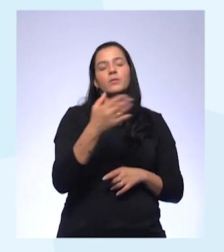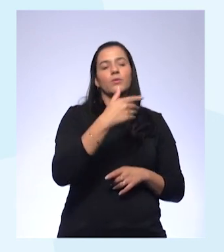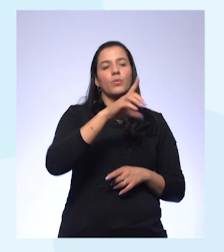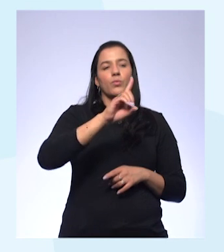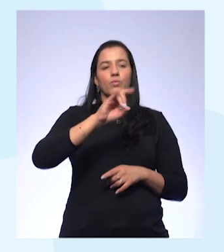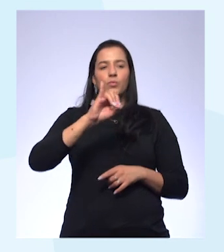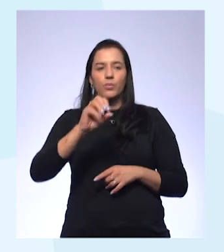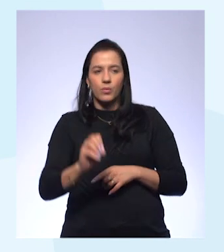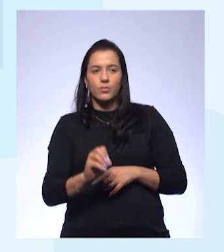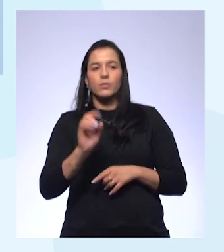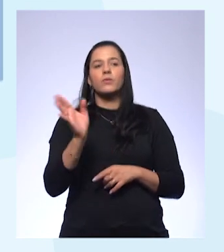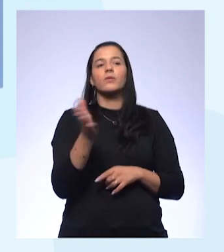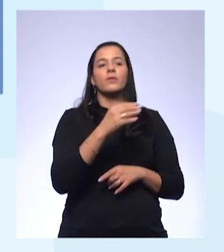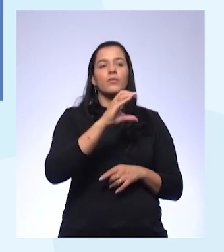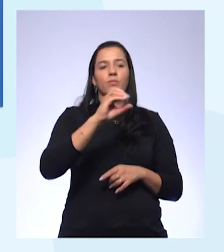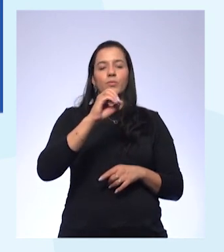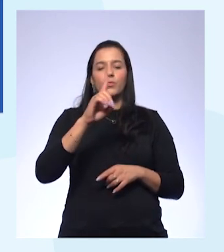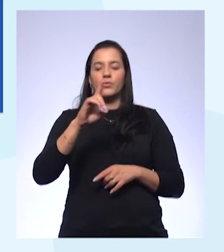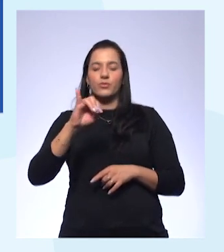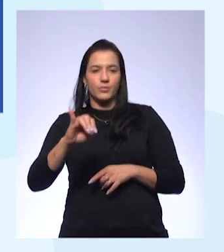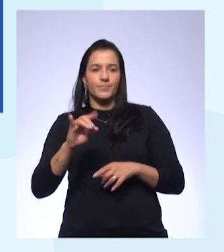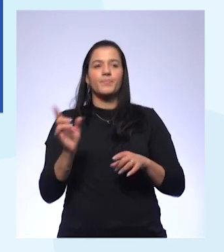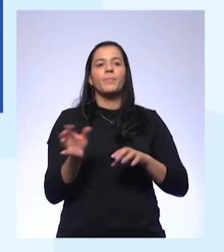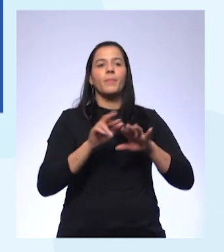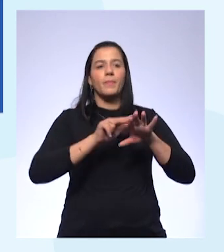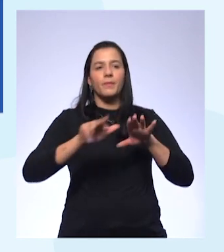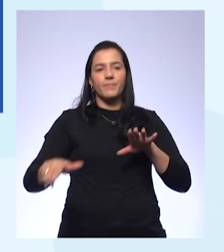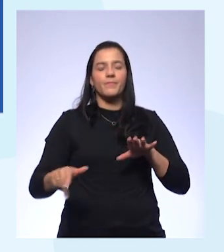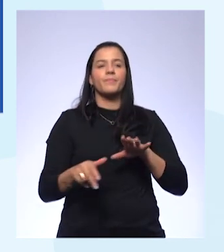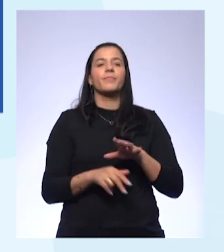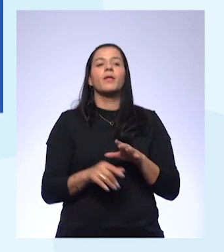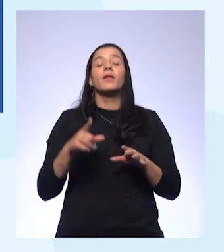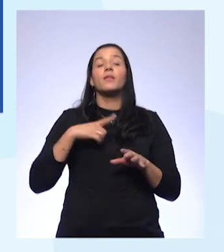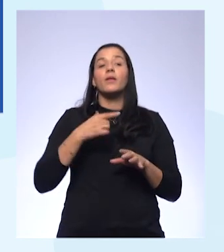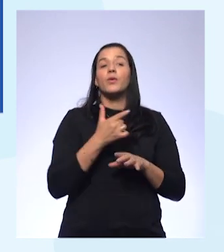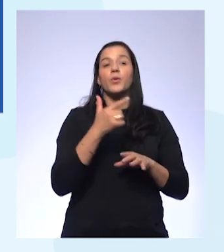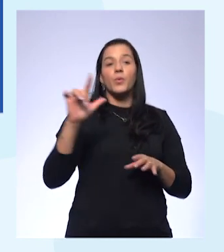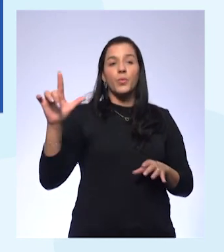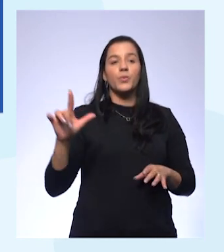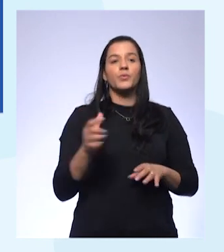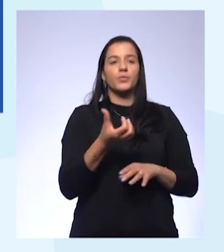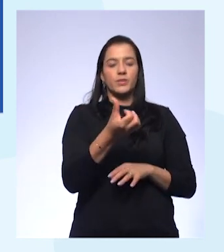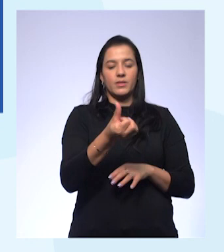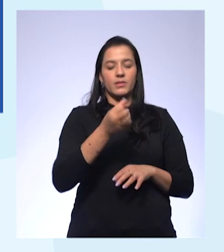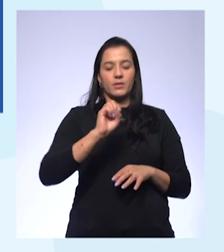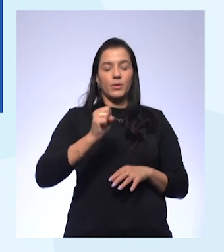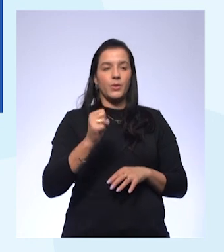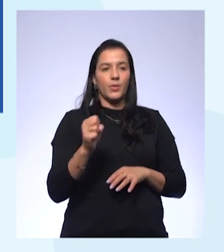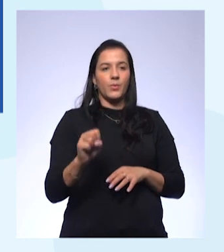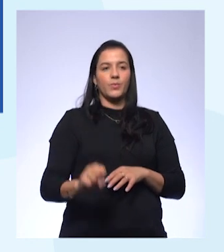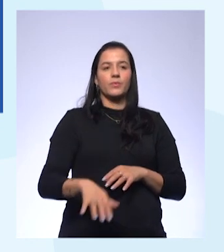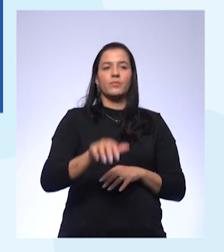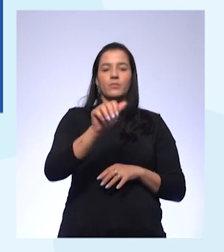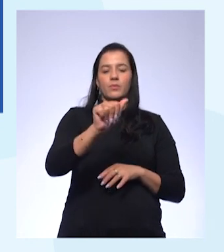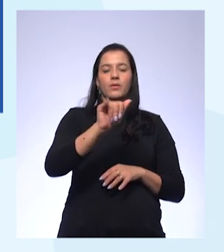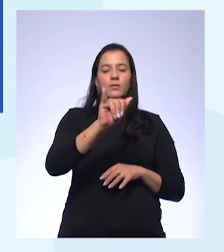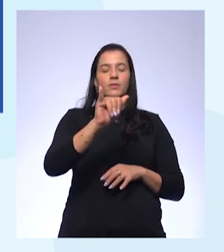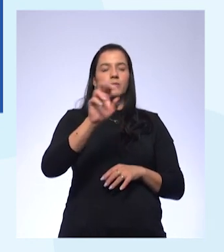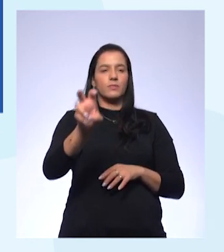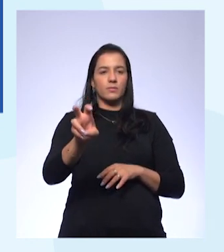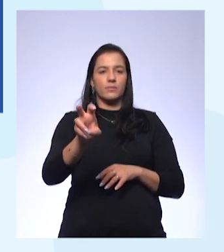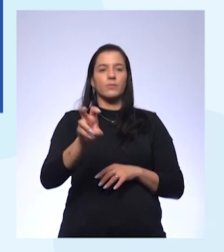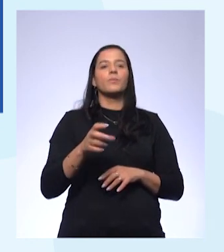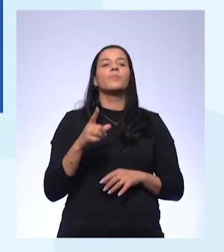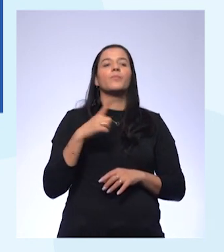de repressão. E o AI-5, né, que é o mais contundente de todos os atos institucionais,